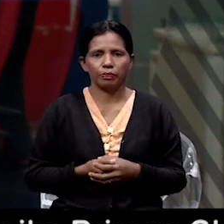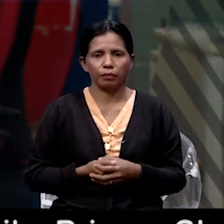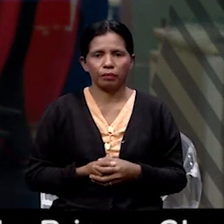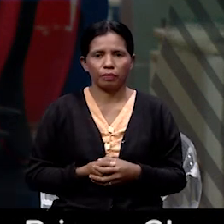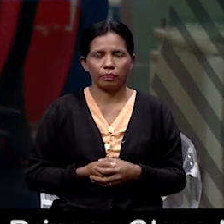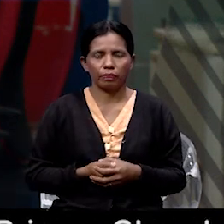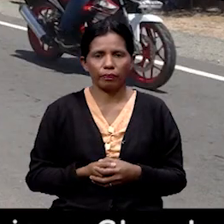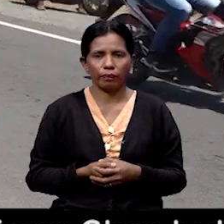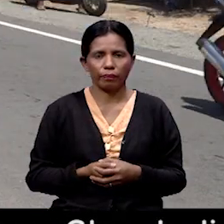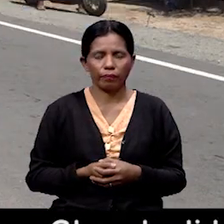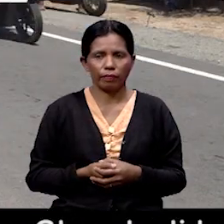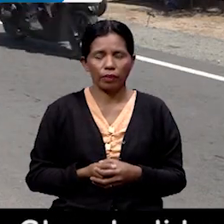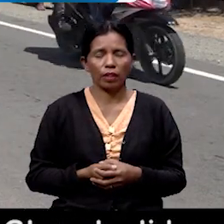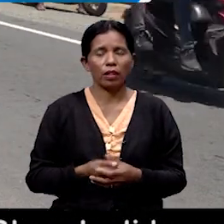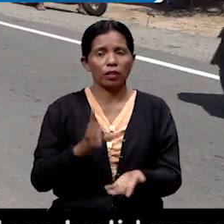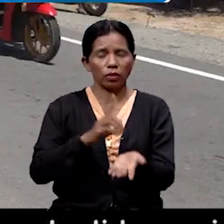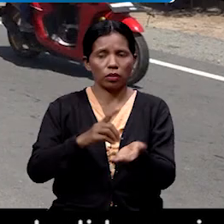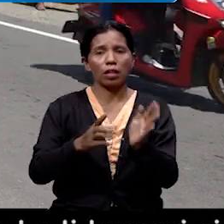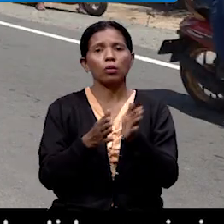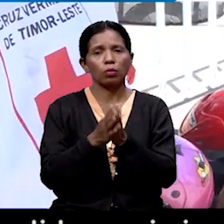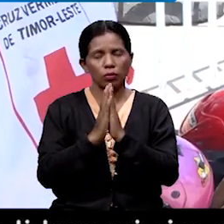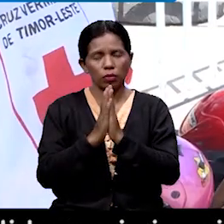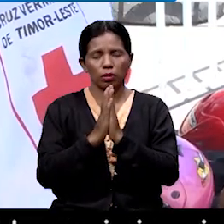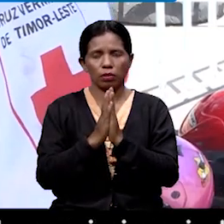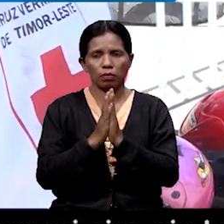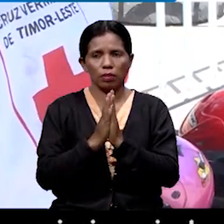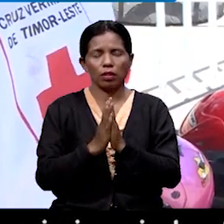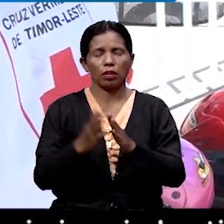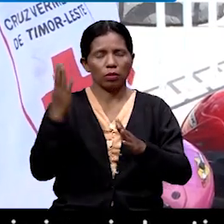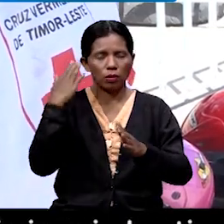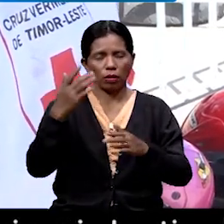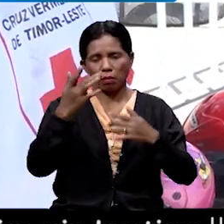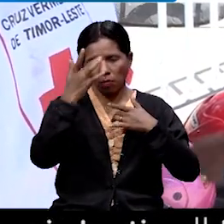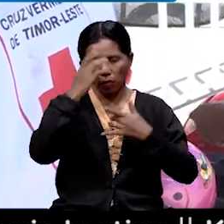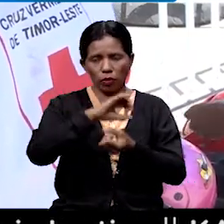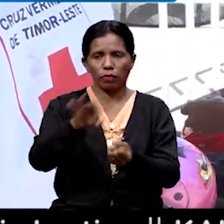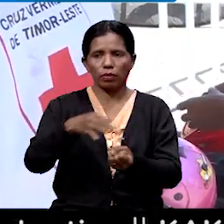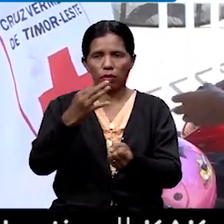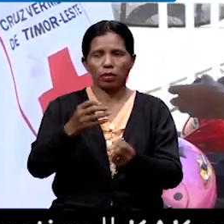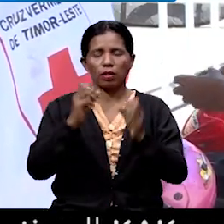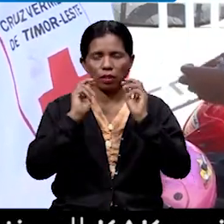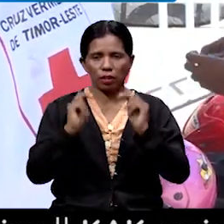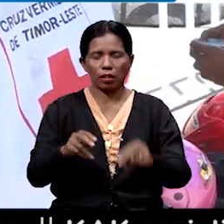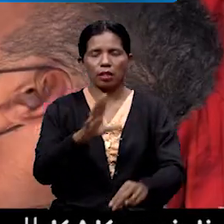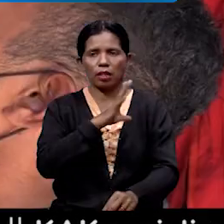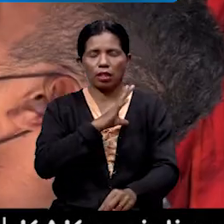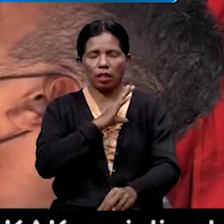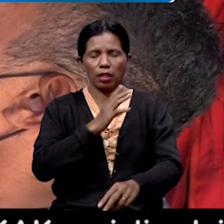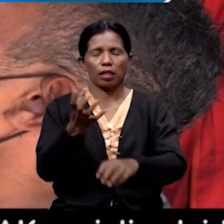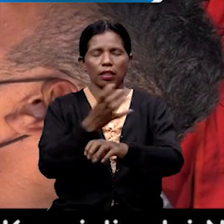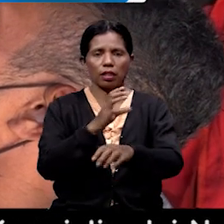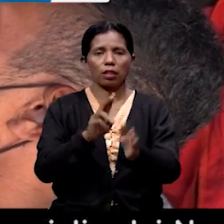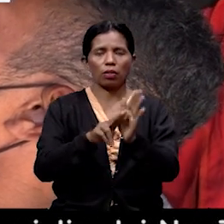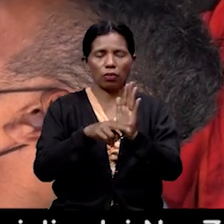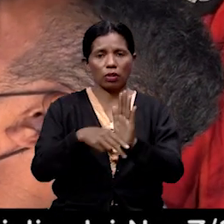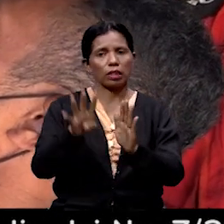Pessoal saúde sira hato agência ne, tamba durante ne paciente sira nebe positivo COVID-19, obrigado tem que hein ambulância to horas